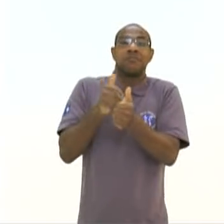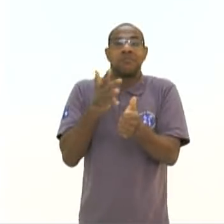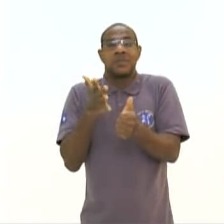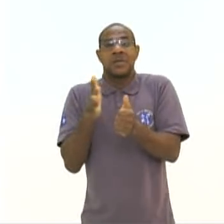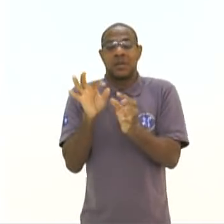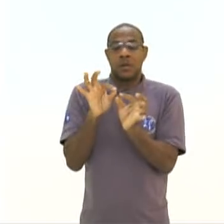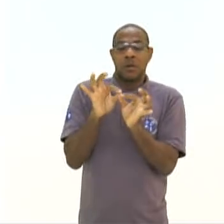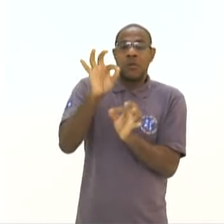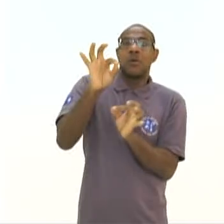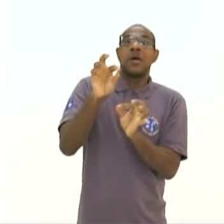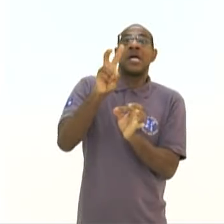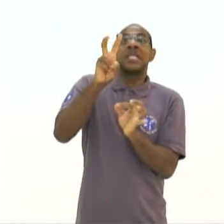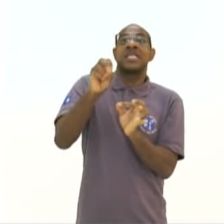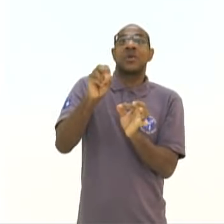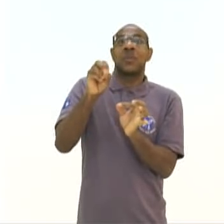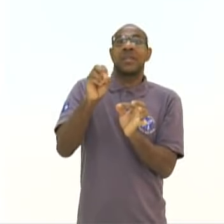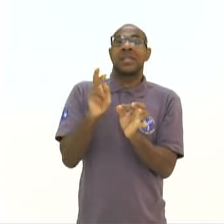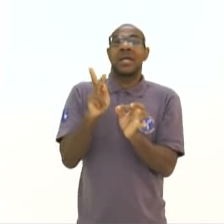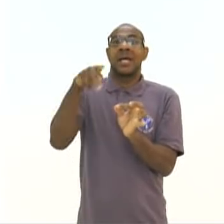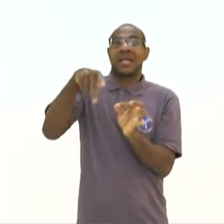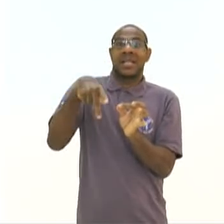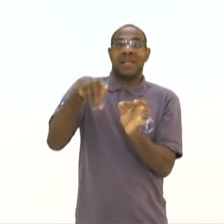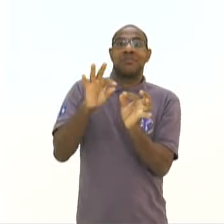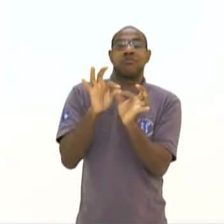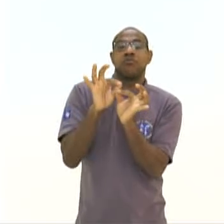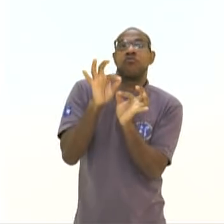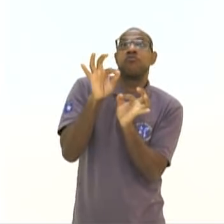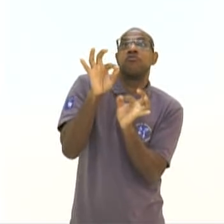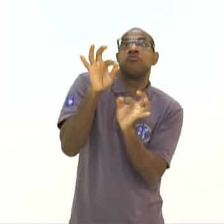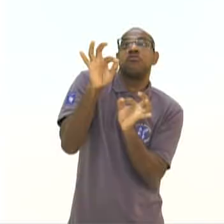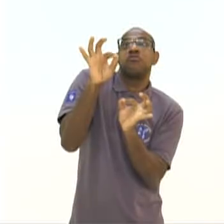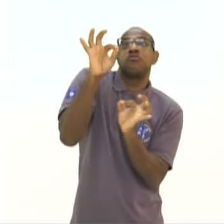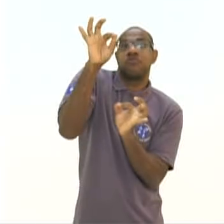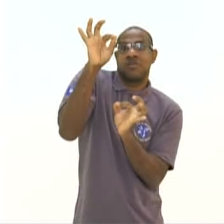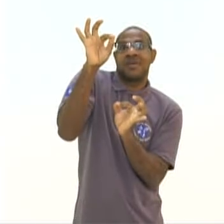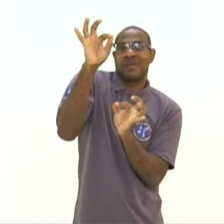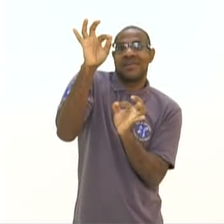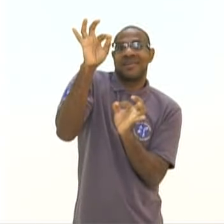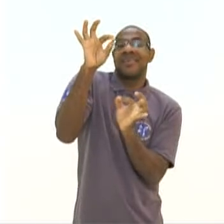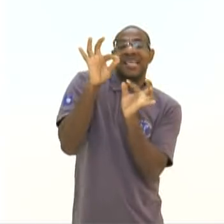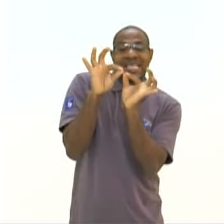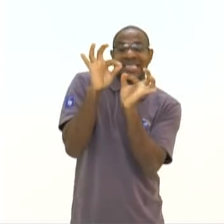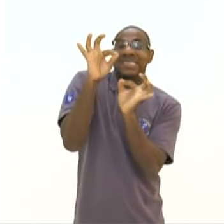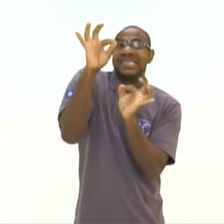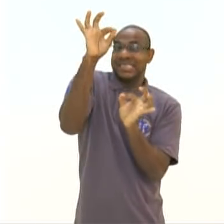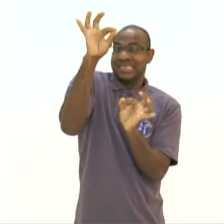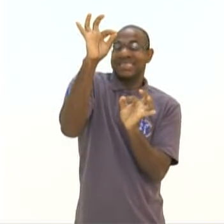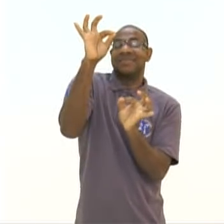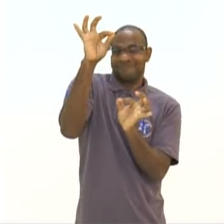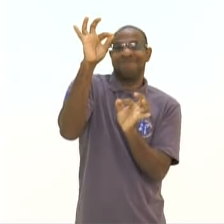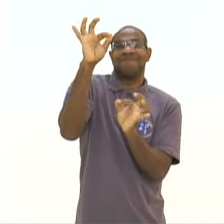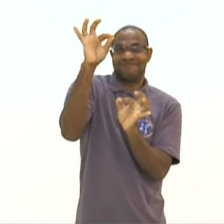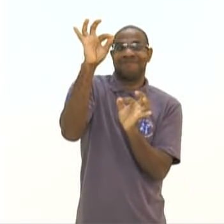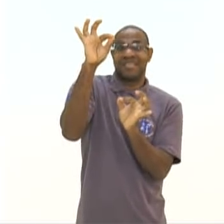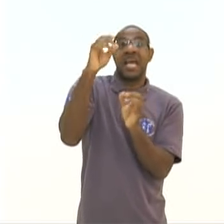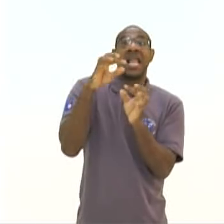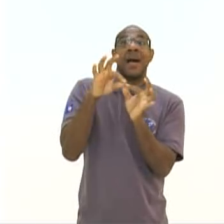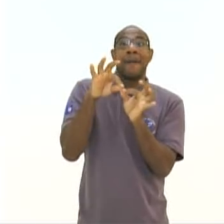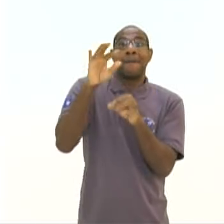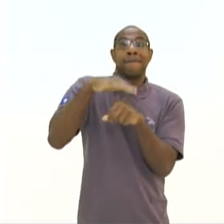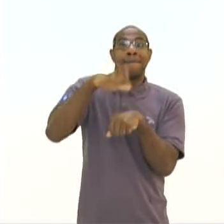50 quilômetros de altitude. Então a gente percebe que ela é uma camada mais extensa que a troposfera, ela é